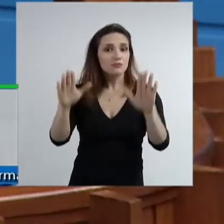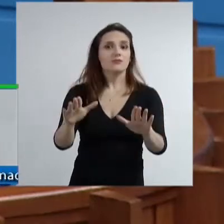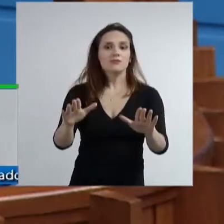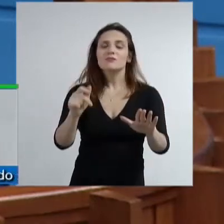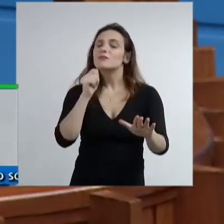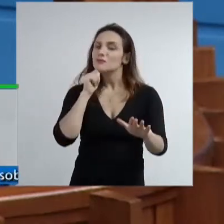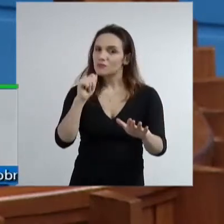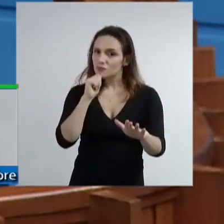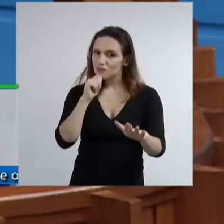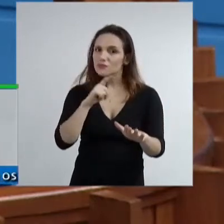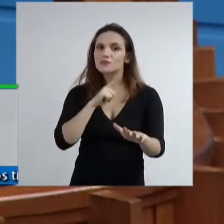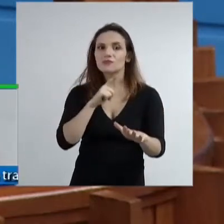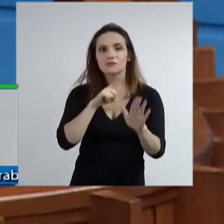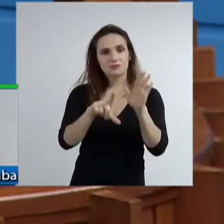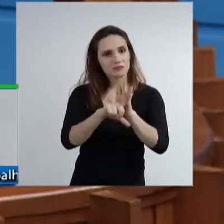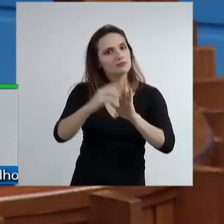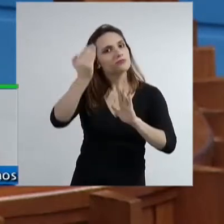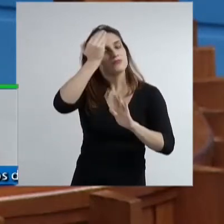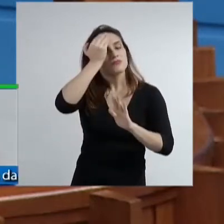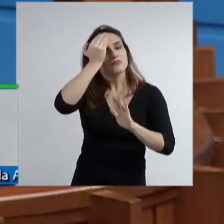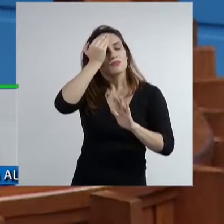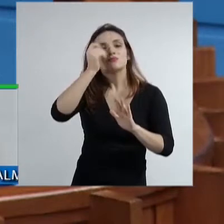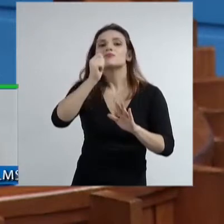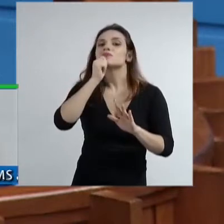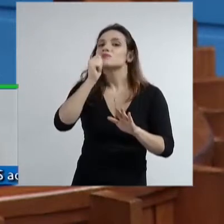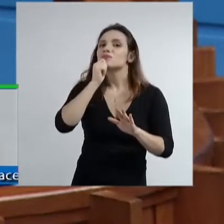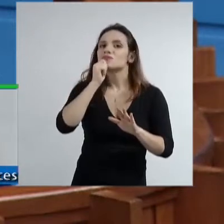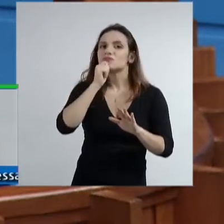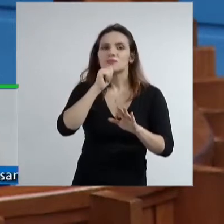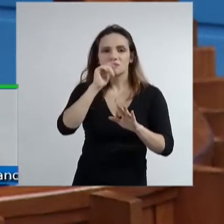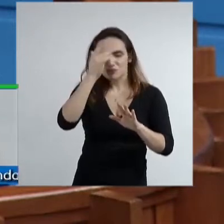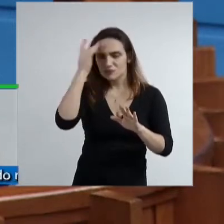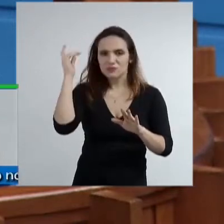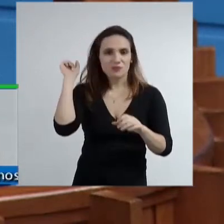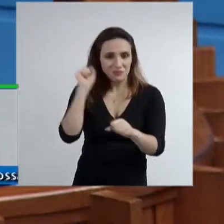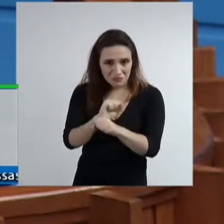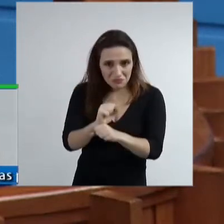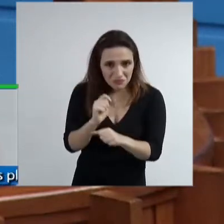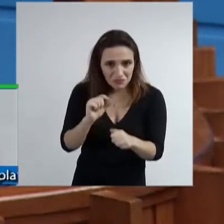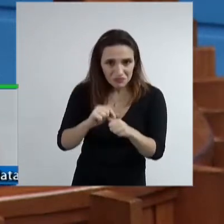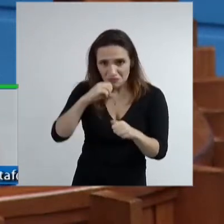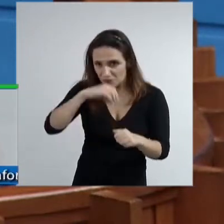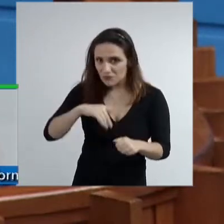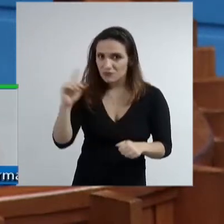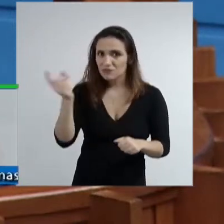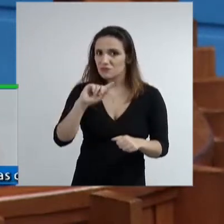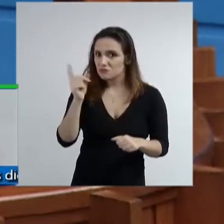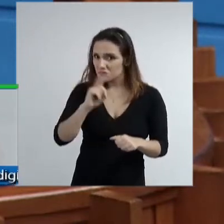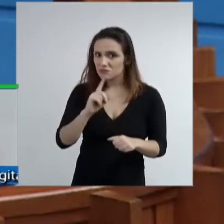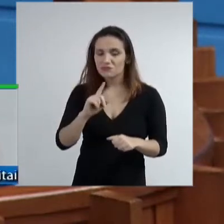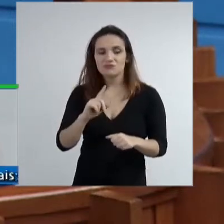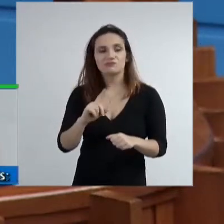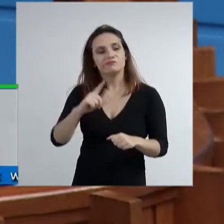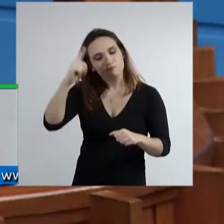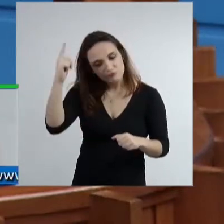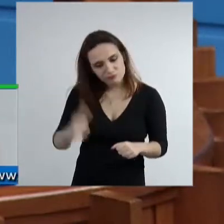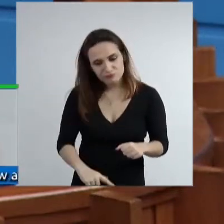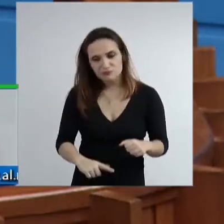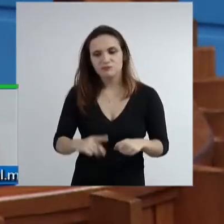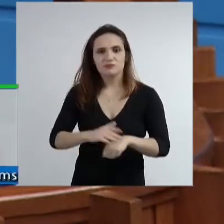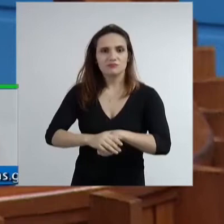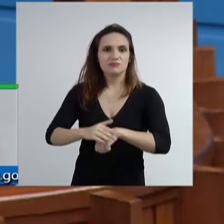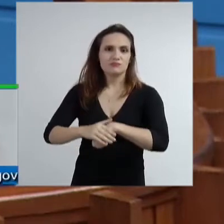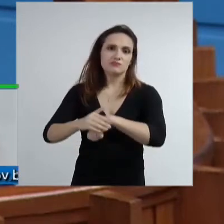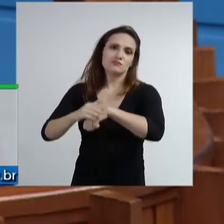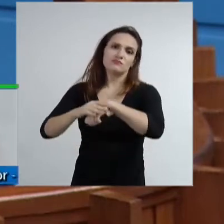com o advento da Lei Maria da Penha, esses números não diminuíram, ao contrário, recrudesceram. Tem tido um